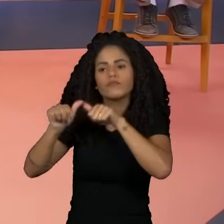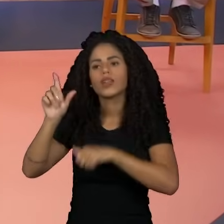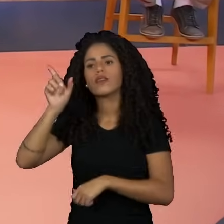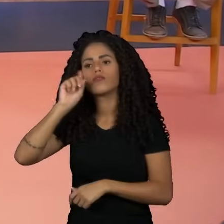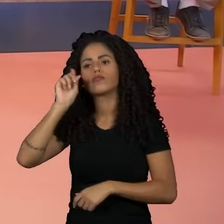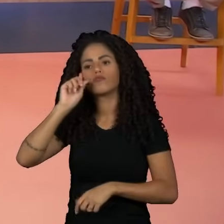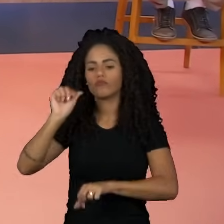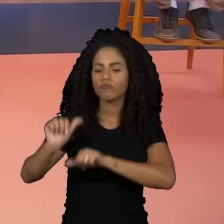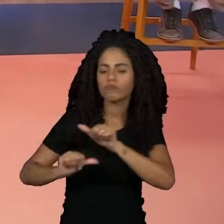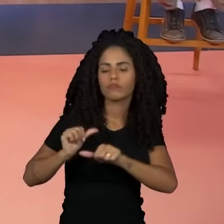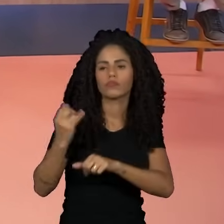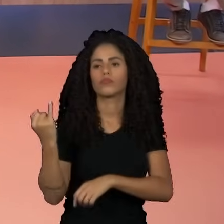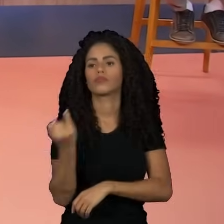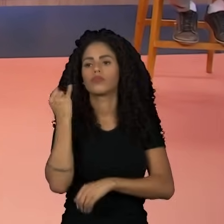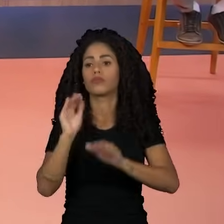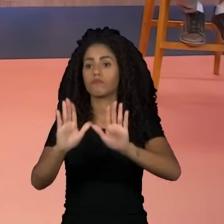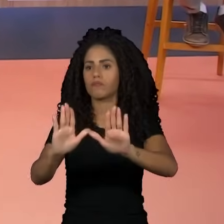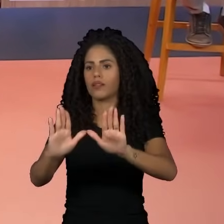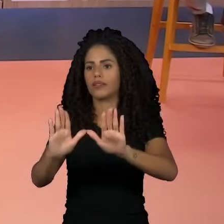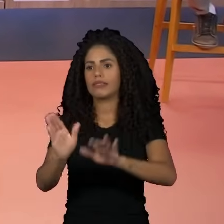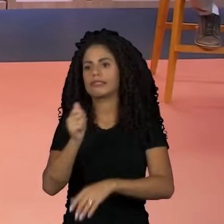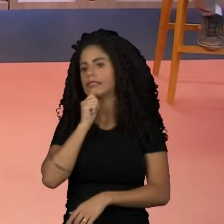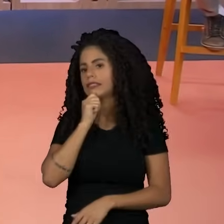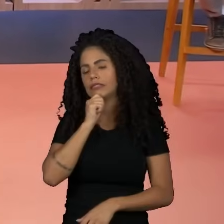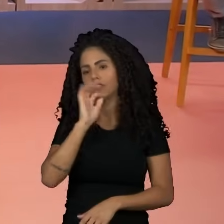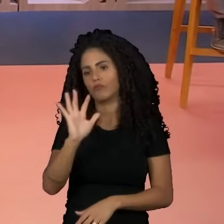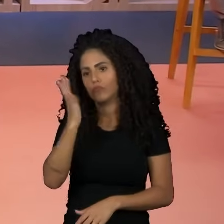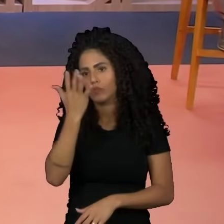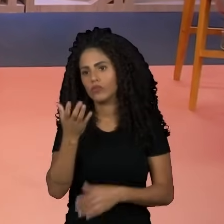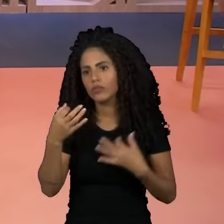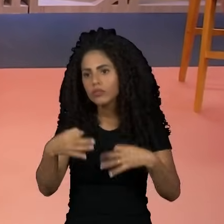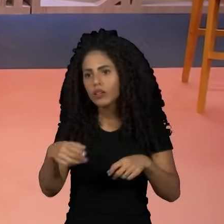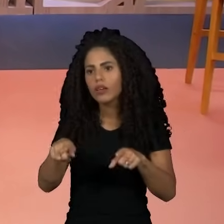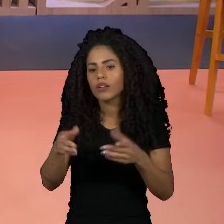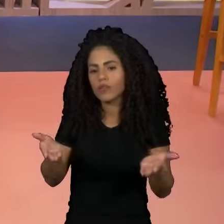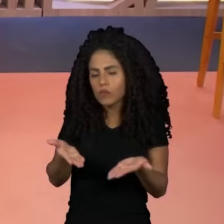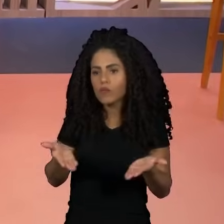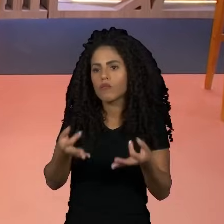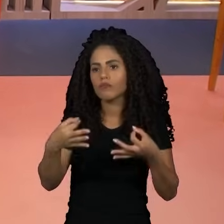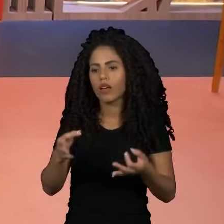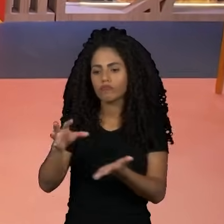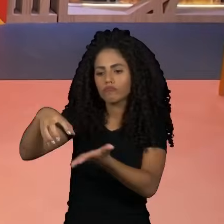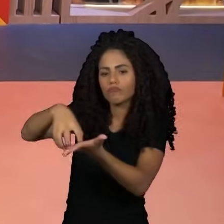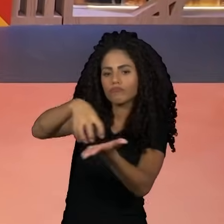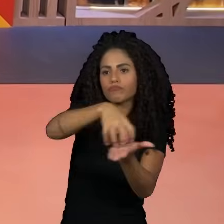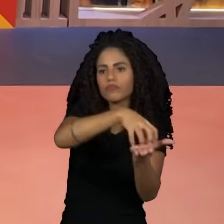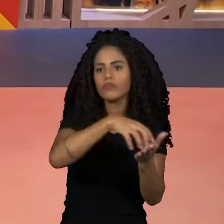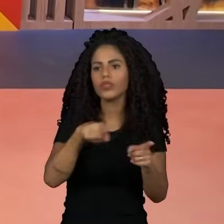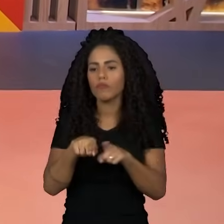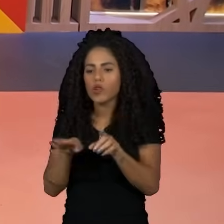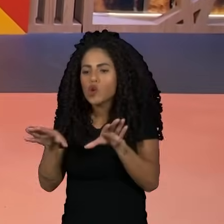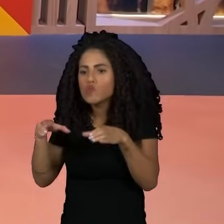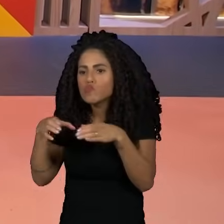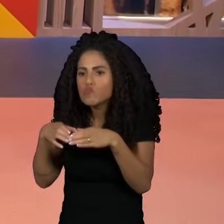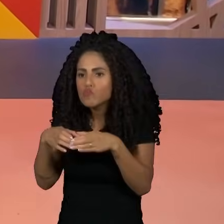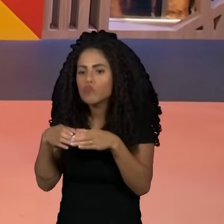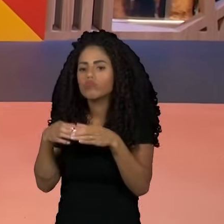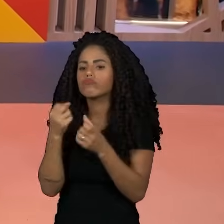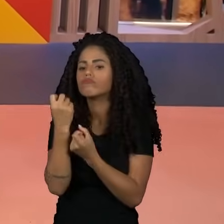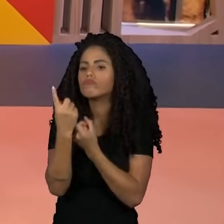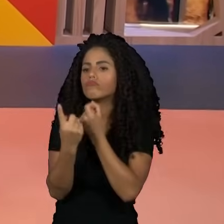dia, mas enquanto as grandes corporações, né, um grupo pequeno de pessoas